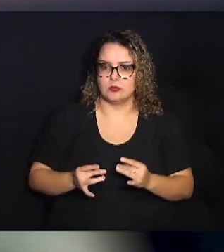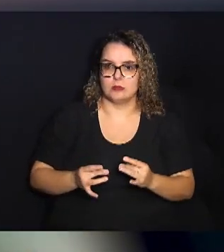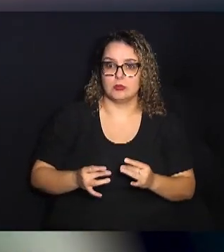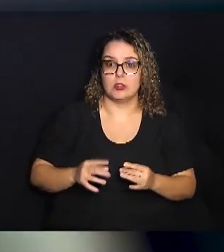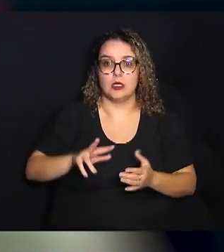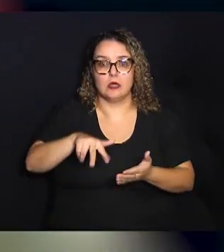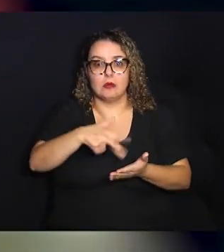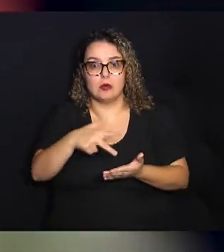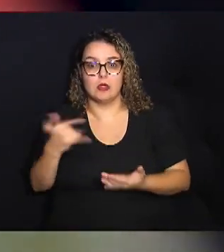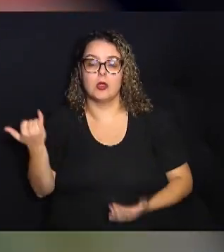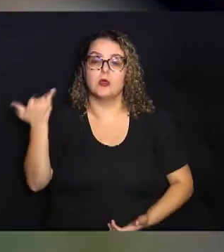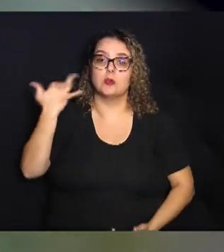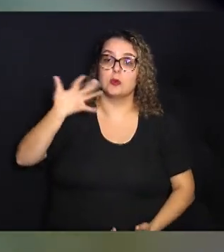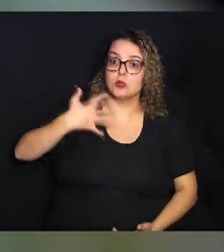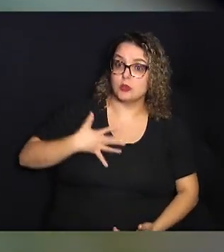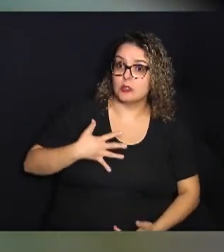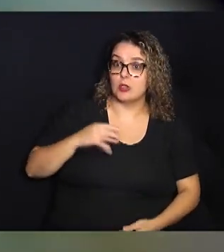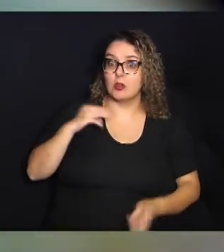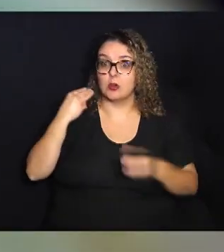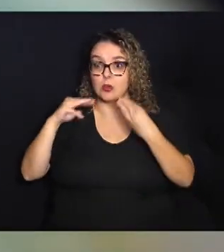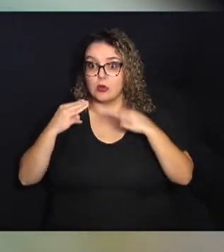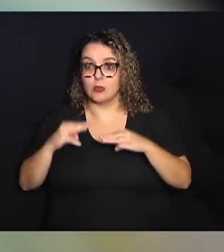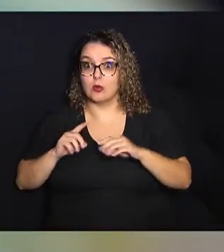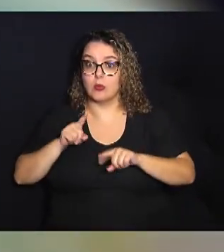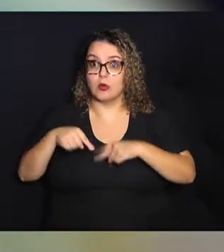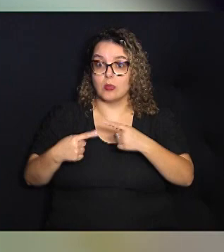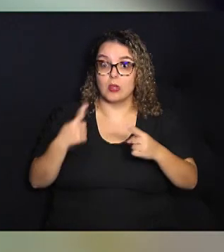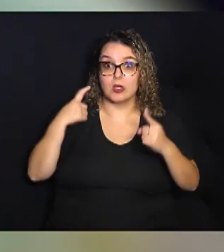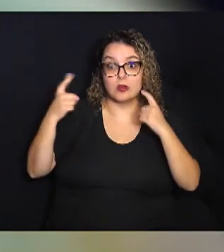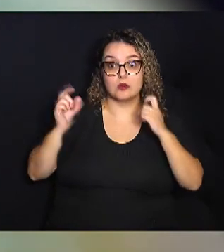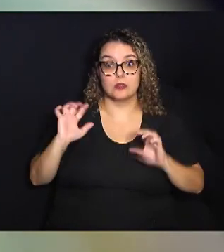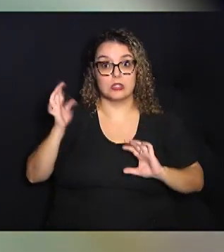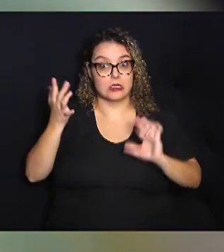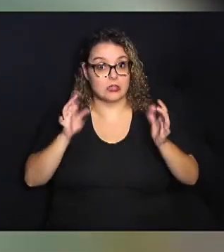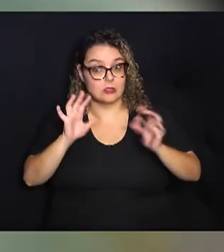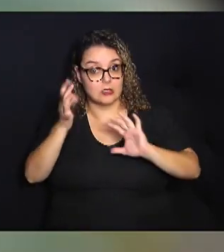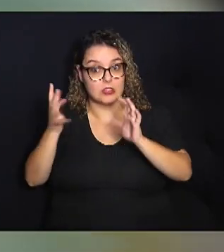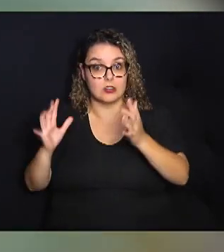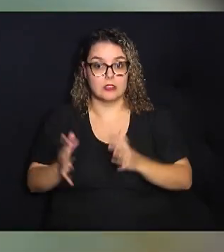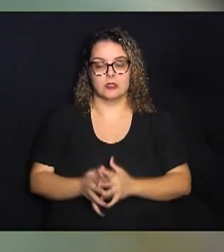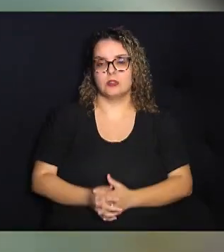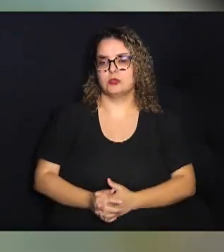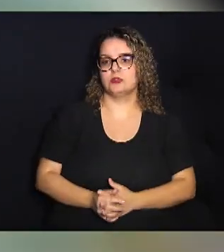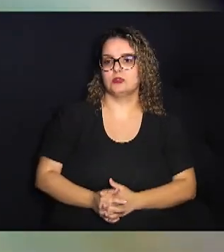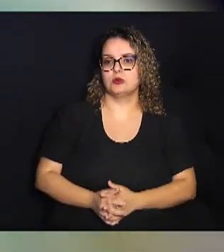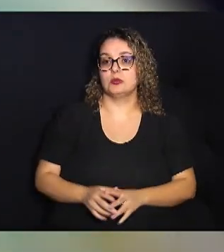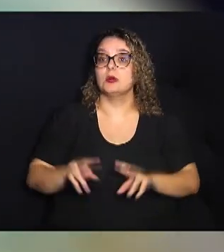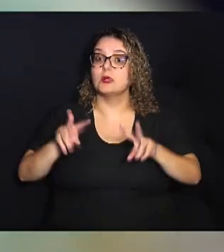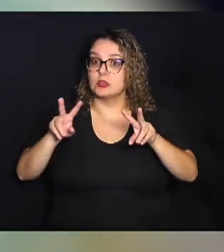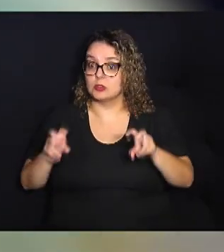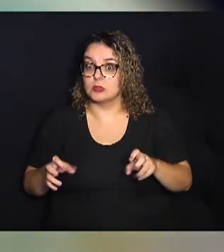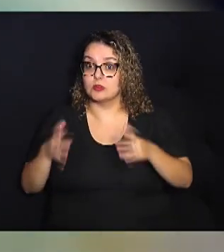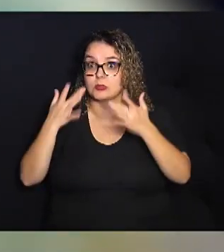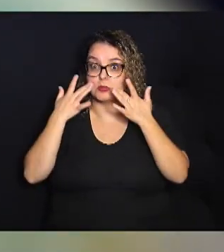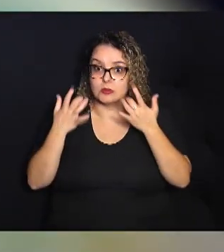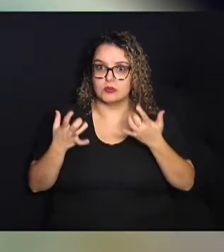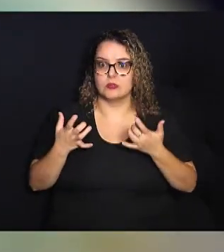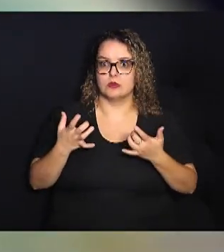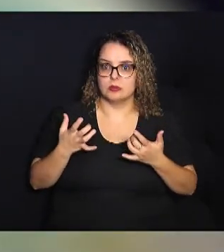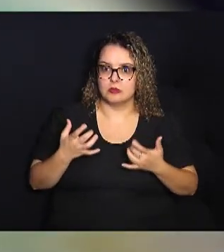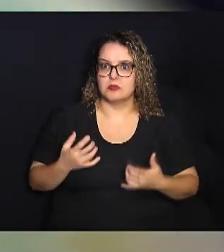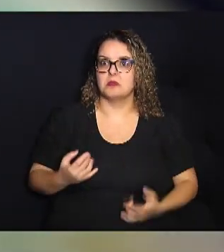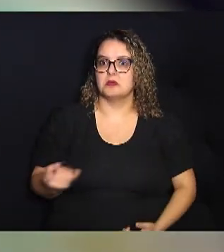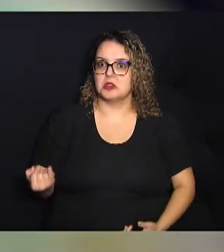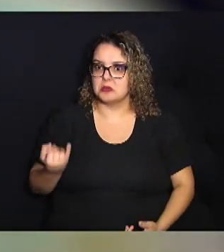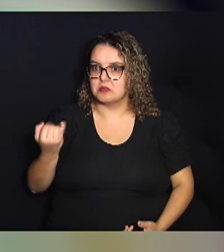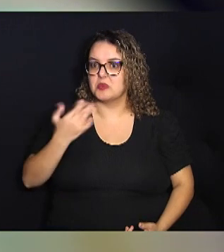dança, audiodescrição, música e outros sons que acontecem. E o tema da peça foi bastante interessante